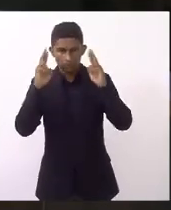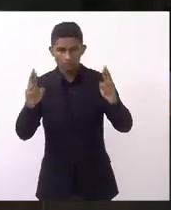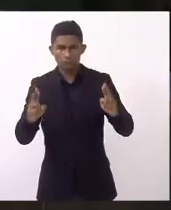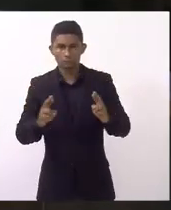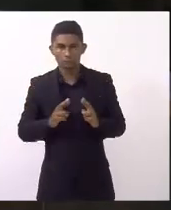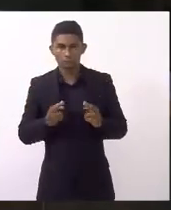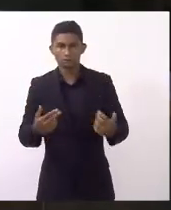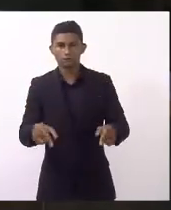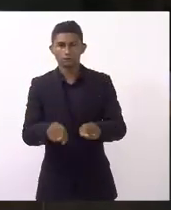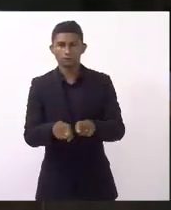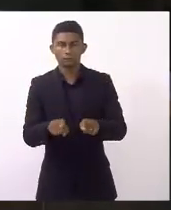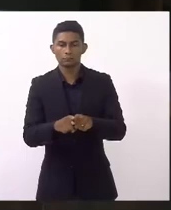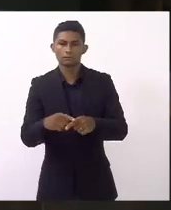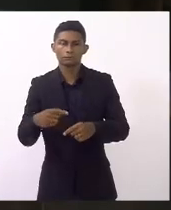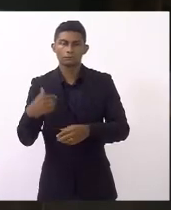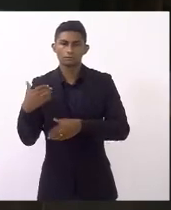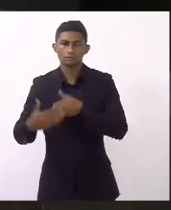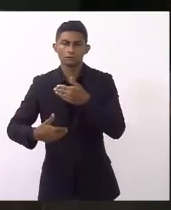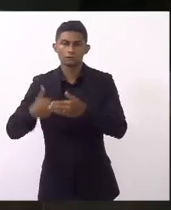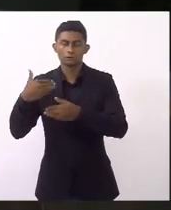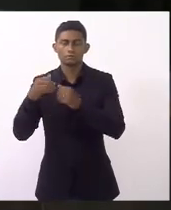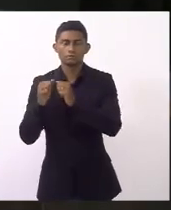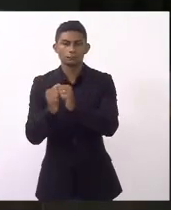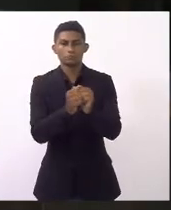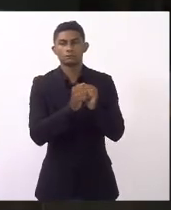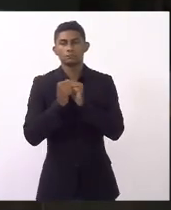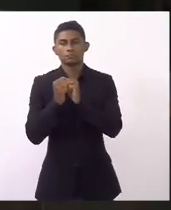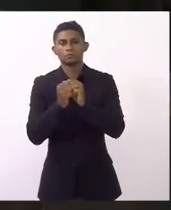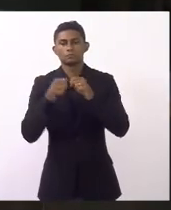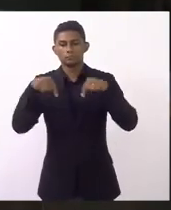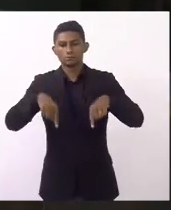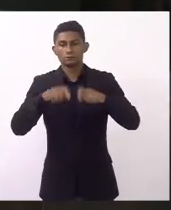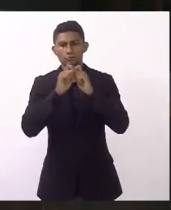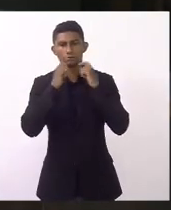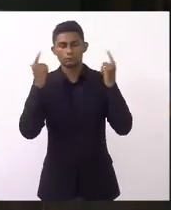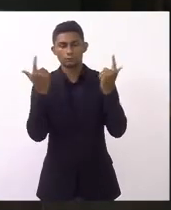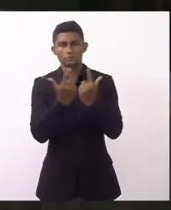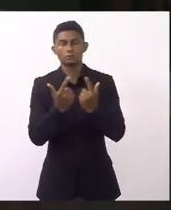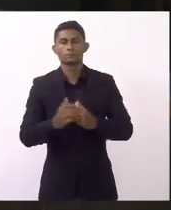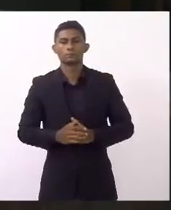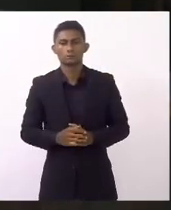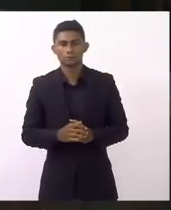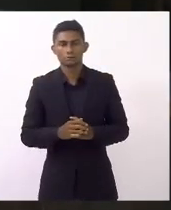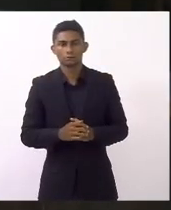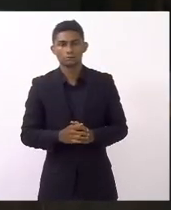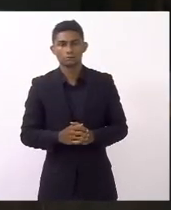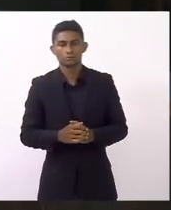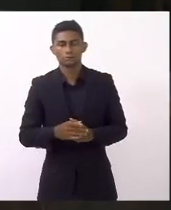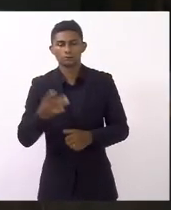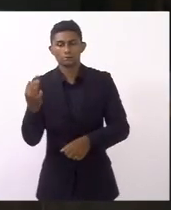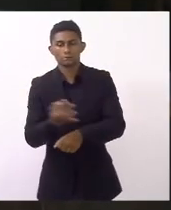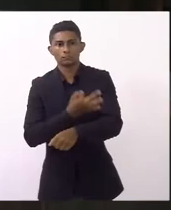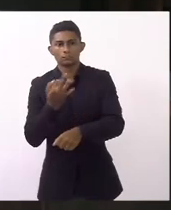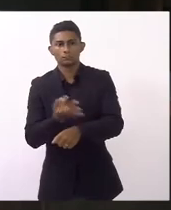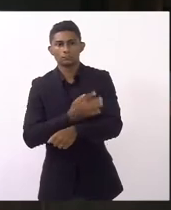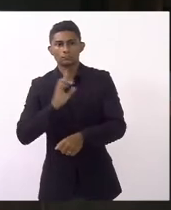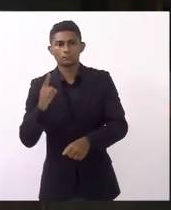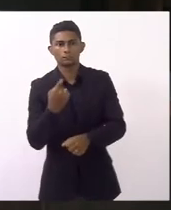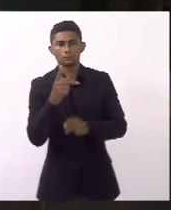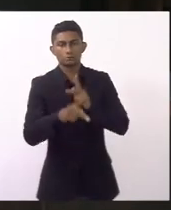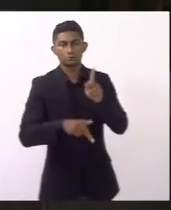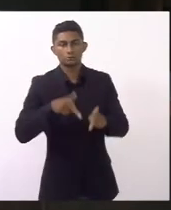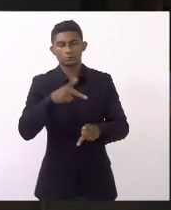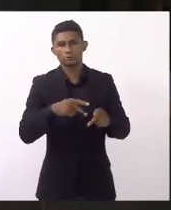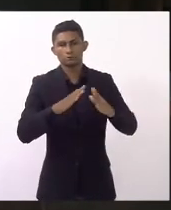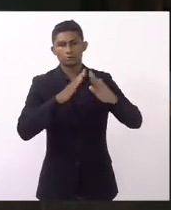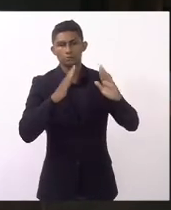e por construir conosco dentro da Assembleia Legislativa a resistência do nosso povo de